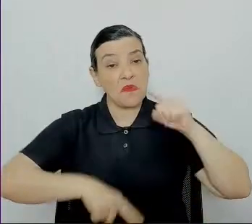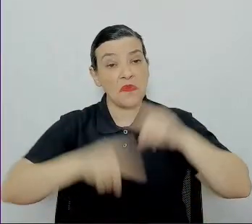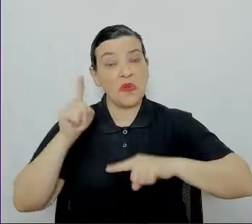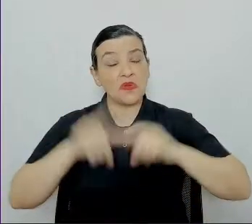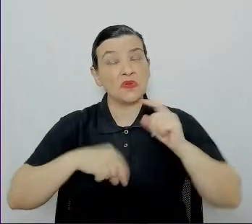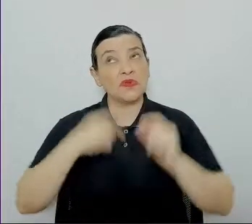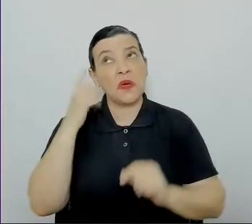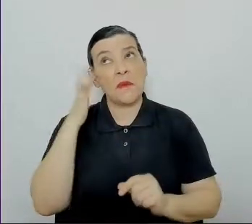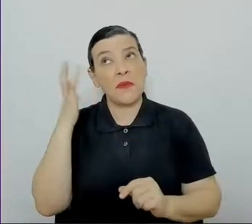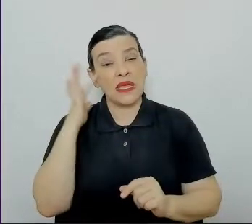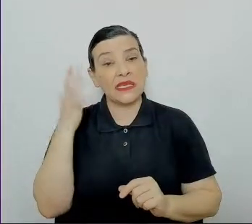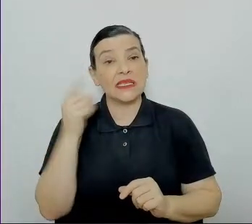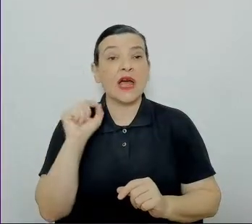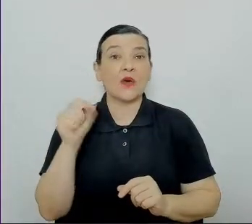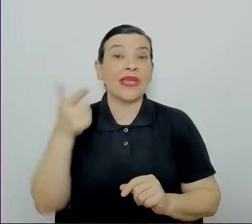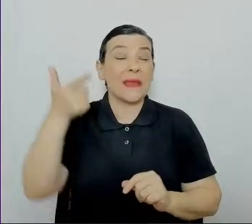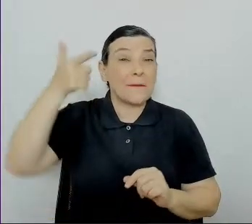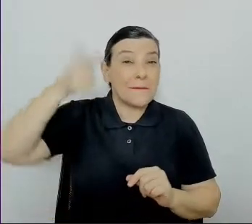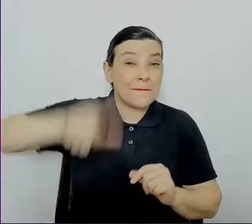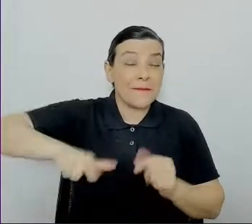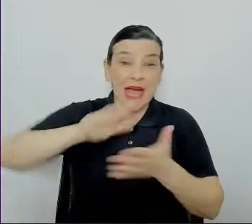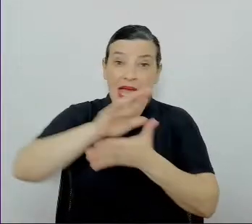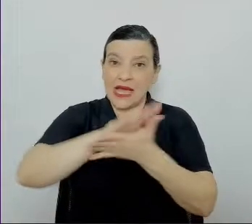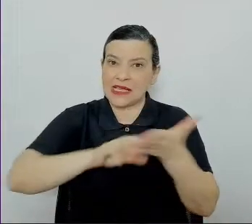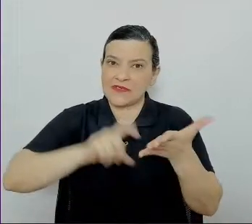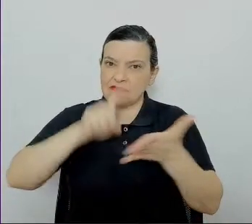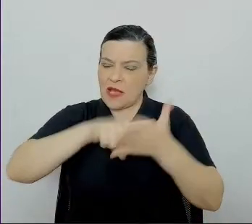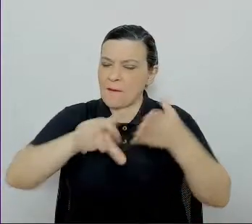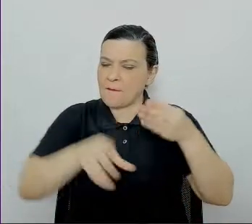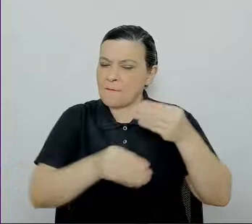eu vou lançar mais funcionalidades para deixar um produto ainda melhor.